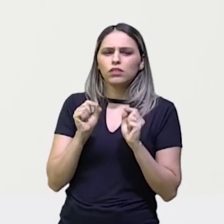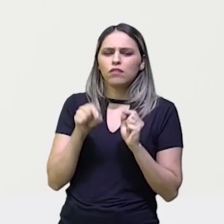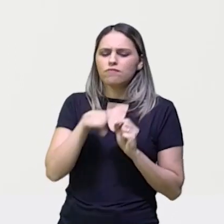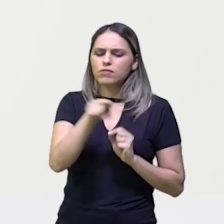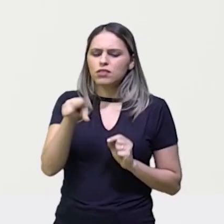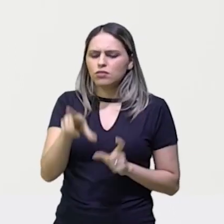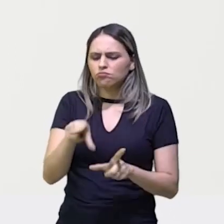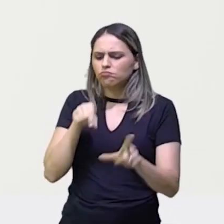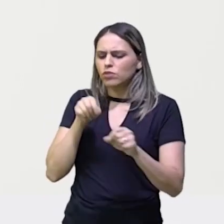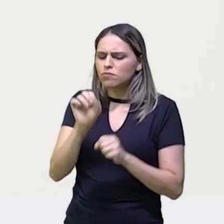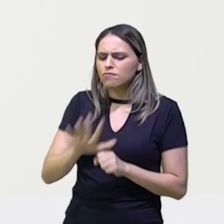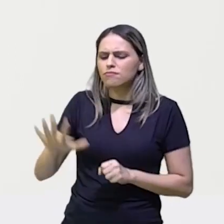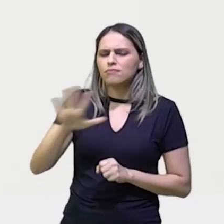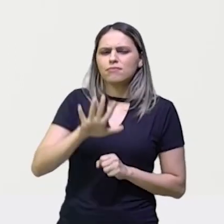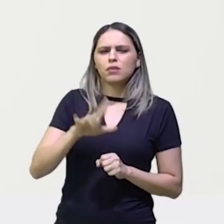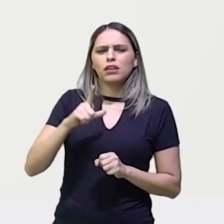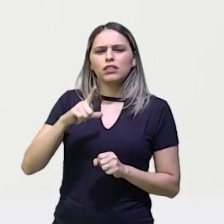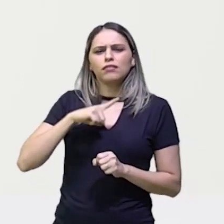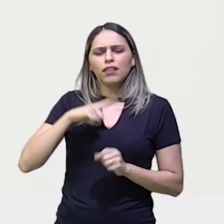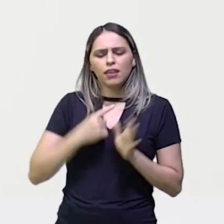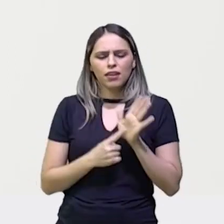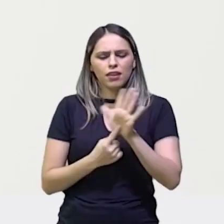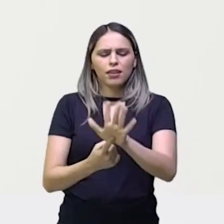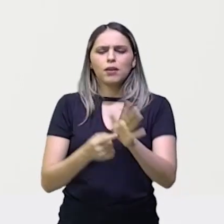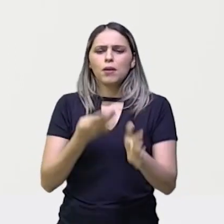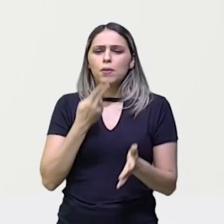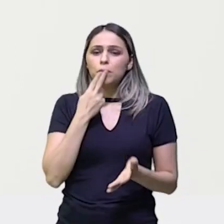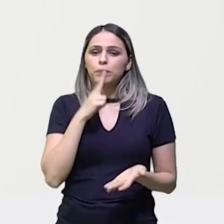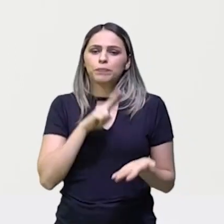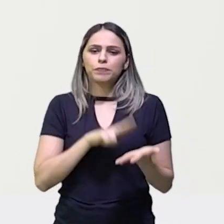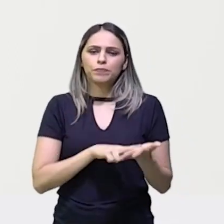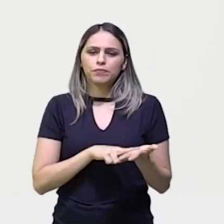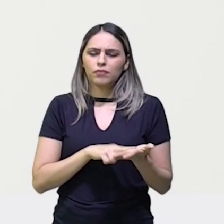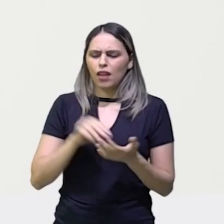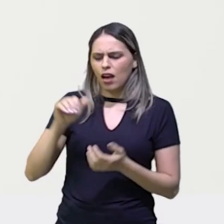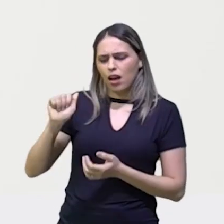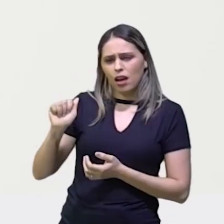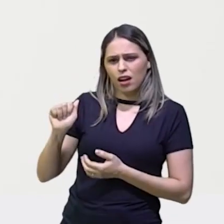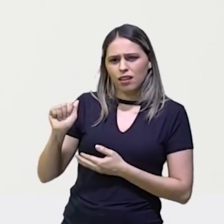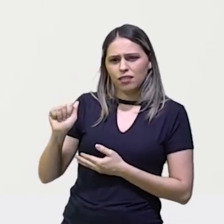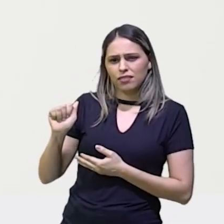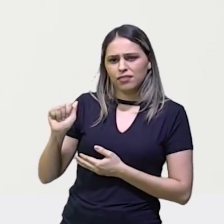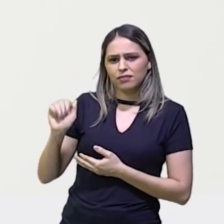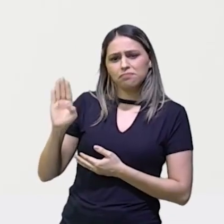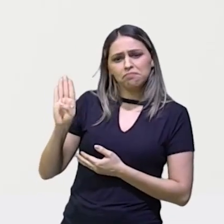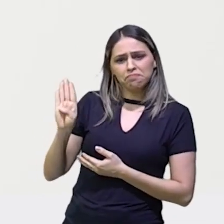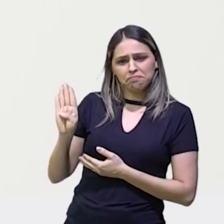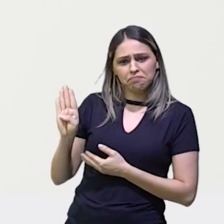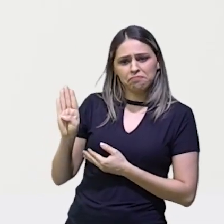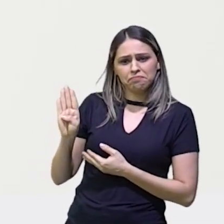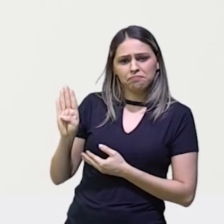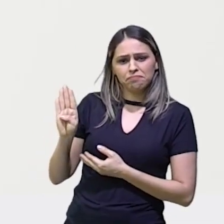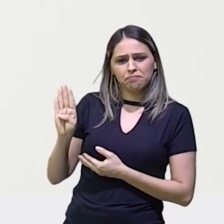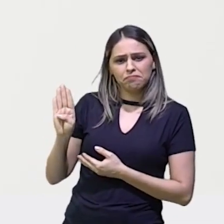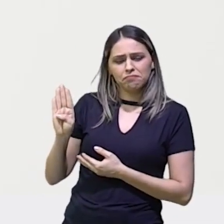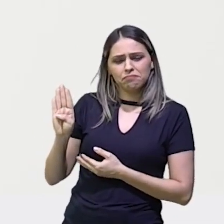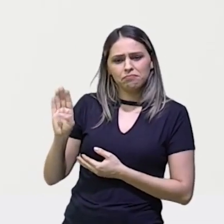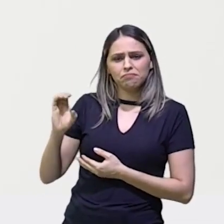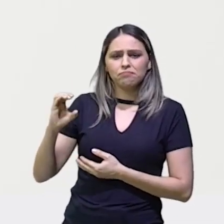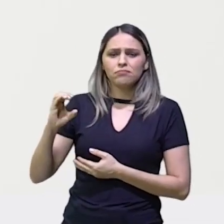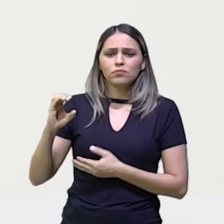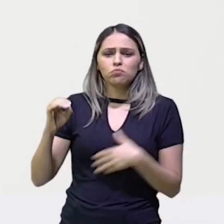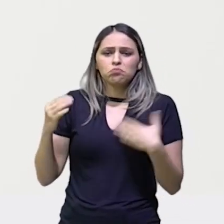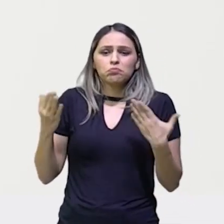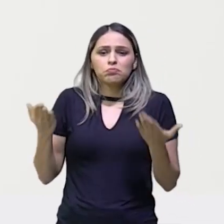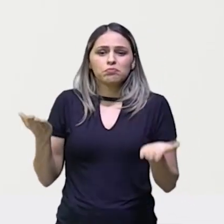a imagem que mostra uma carta. É a letra A? É a letra B ou é